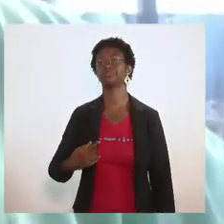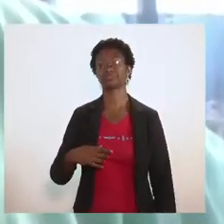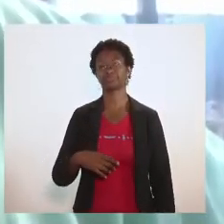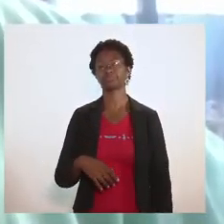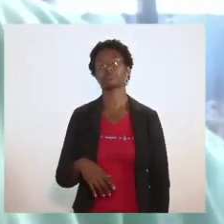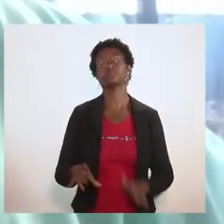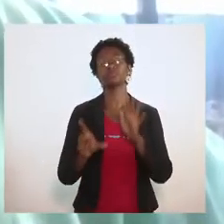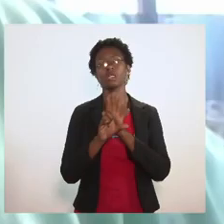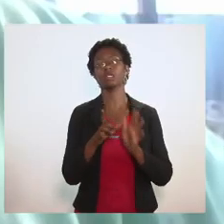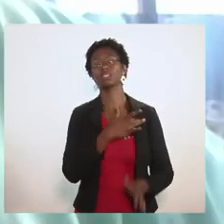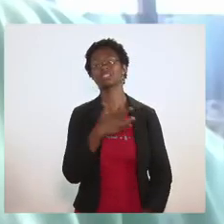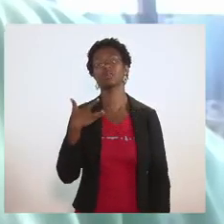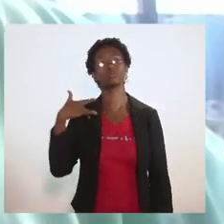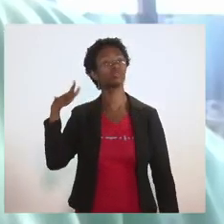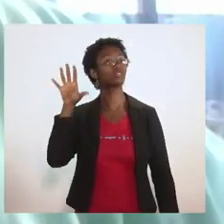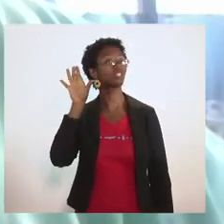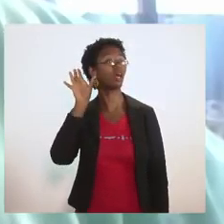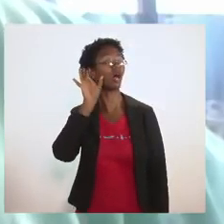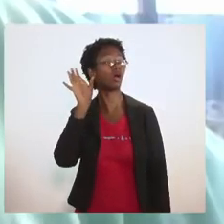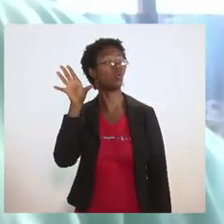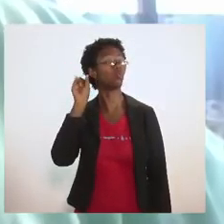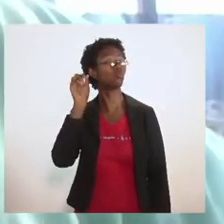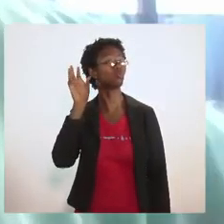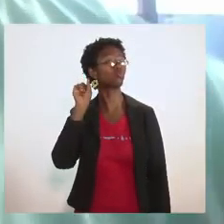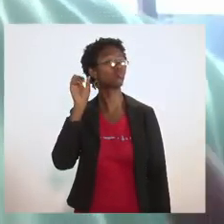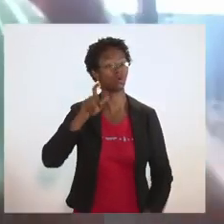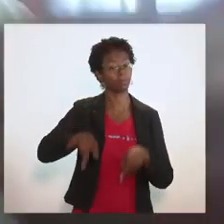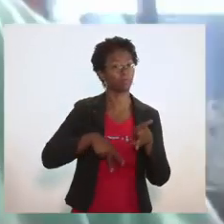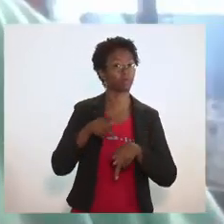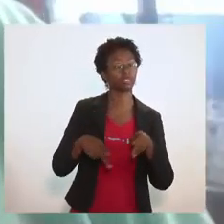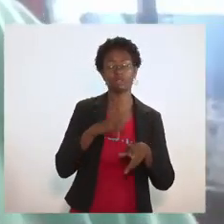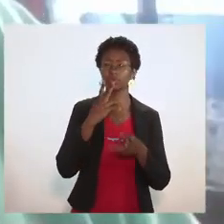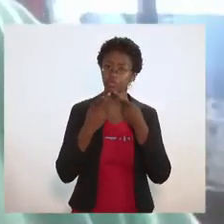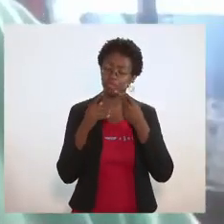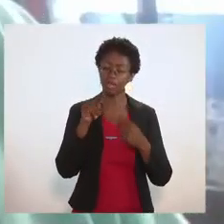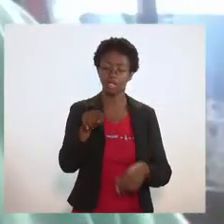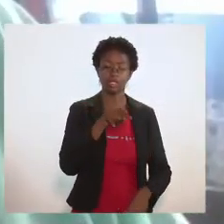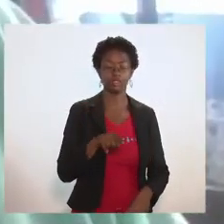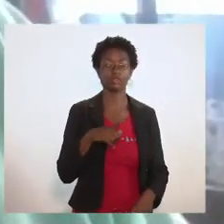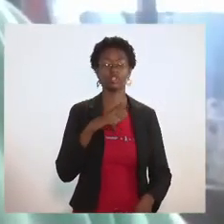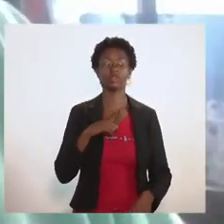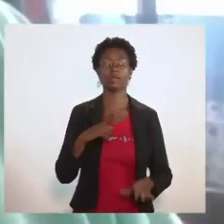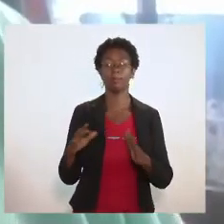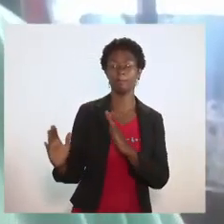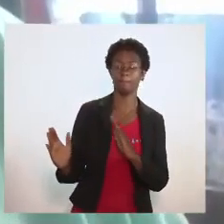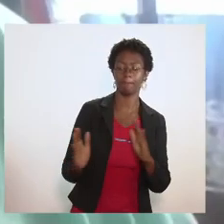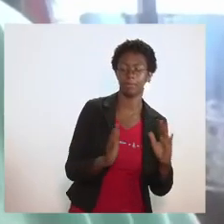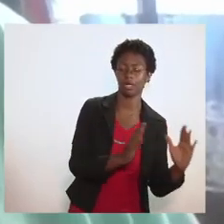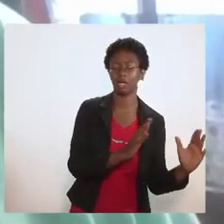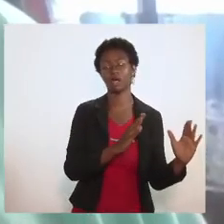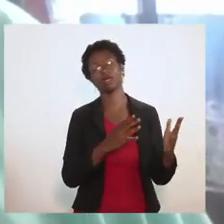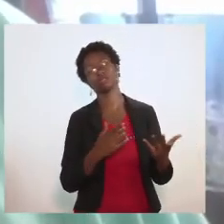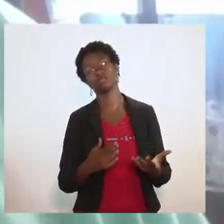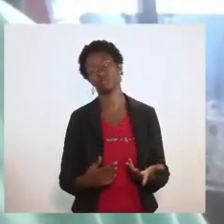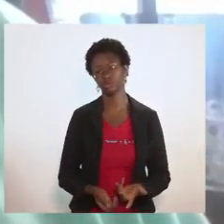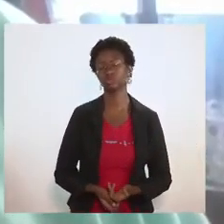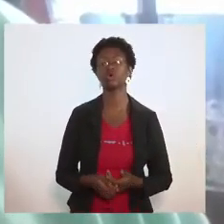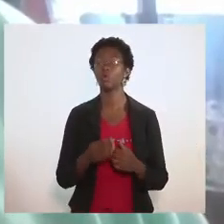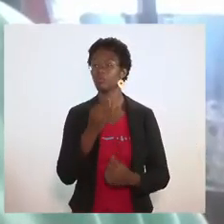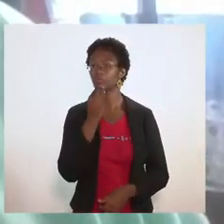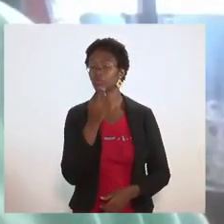se pode fazer um tratamento acústico que não é tão caro assim. E já existe, nós temos uma lei